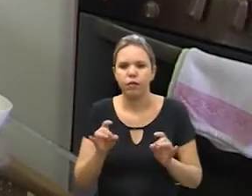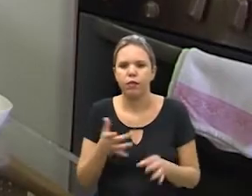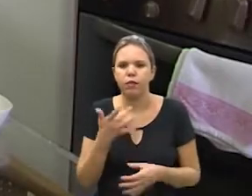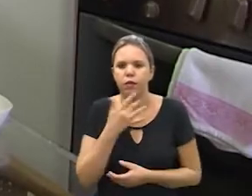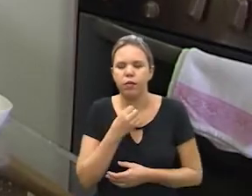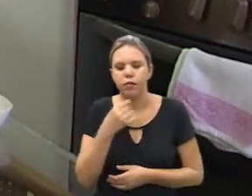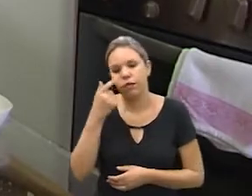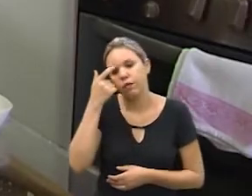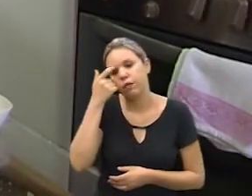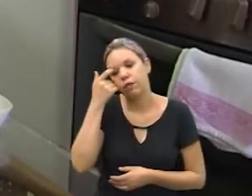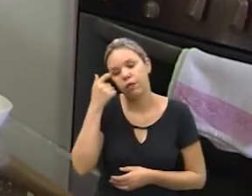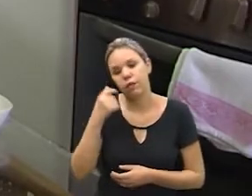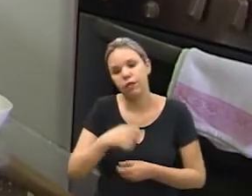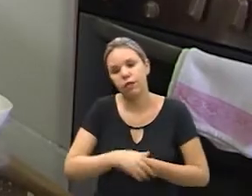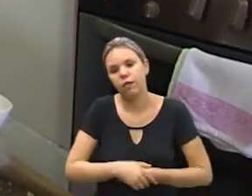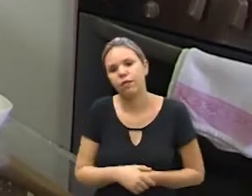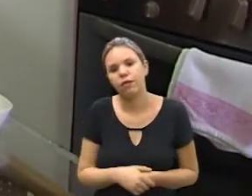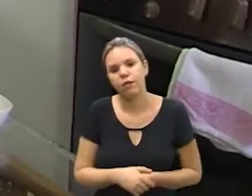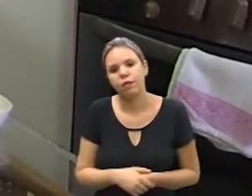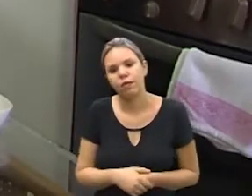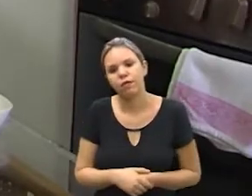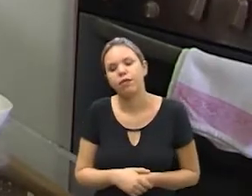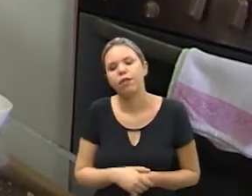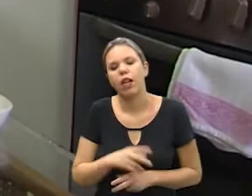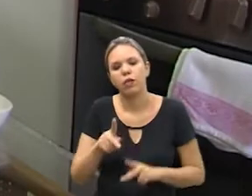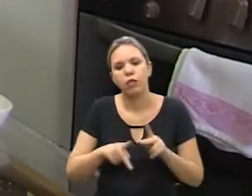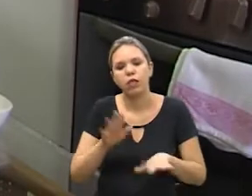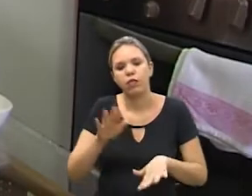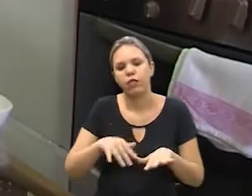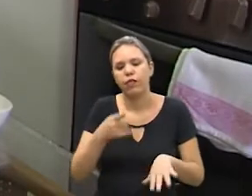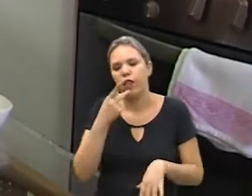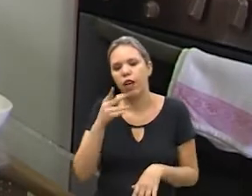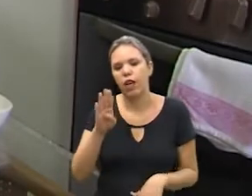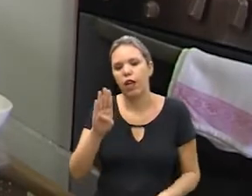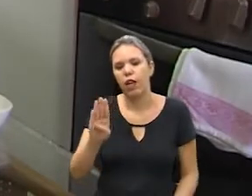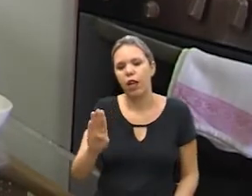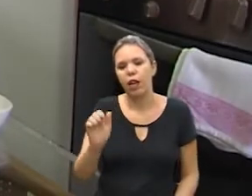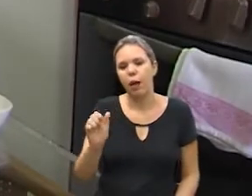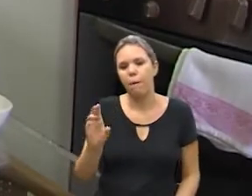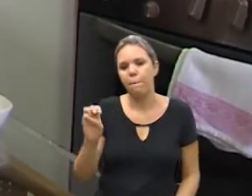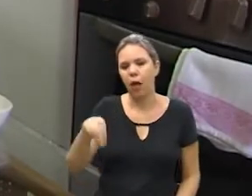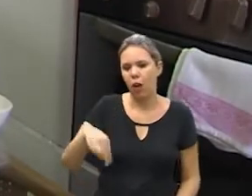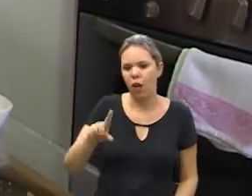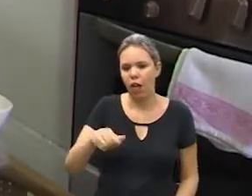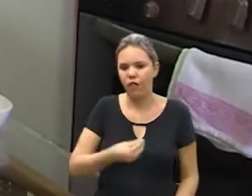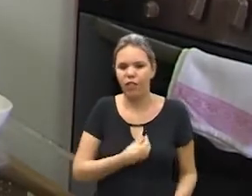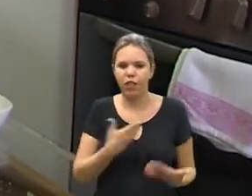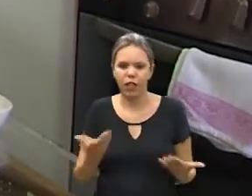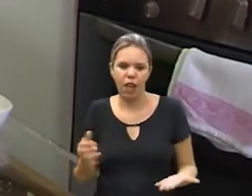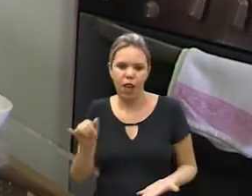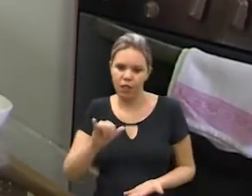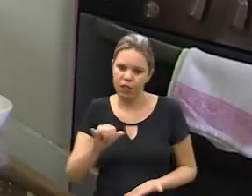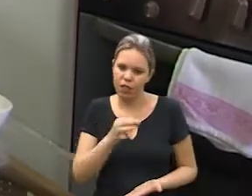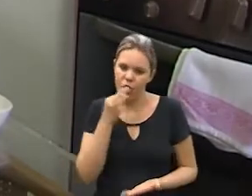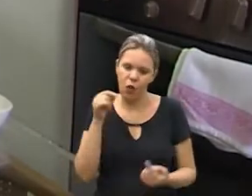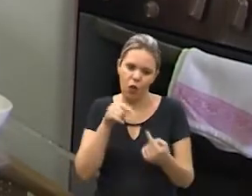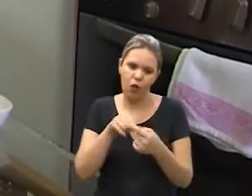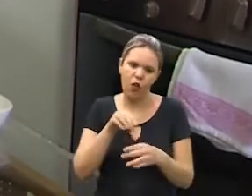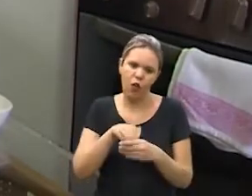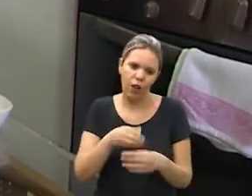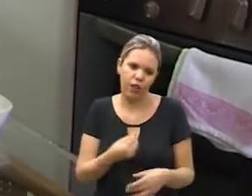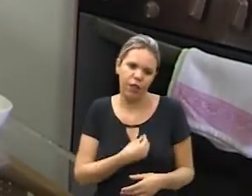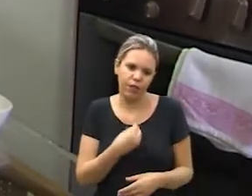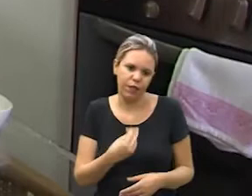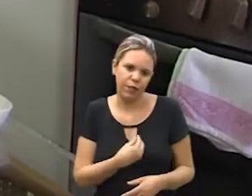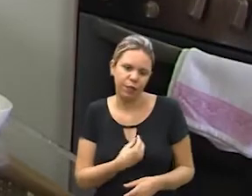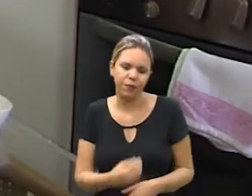especial. Então, assim... Tem gente que fala que bacon é vida, né? Uh-huh. Azeite é vida? Entra na lista, né? É,